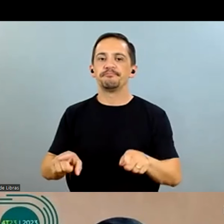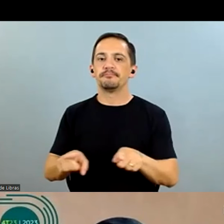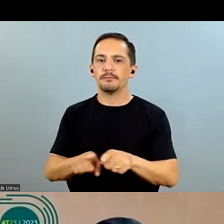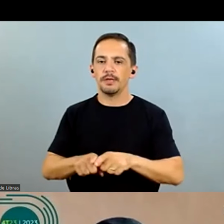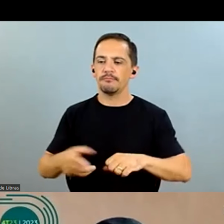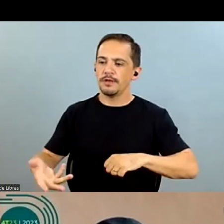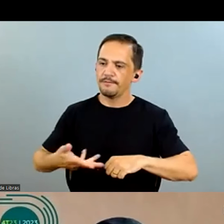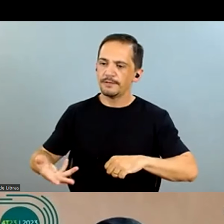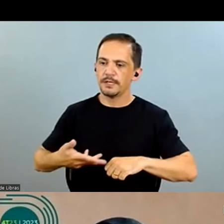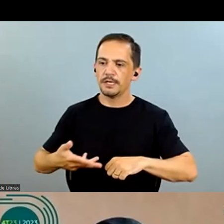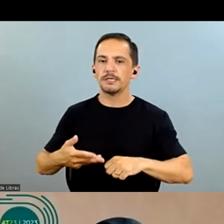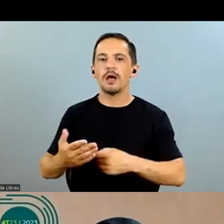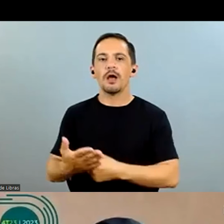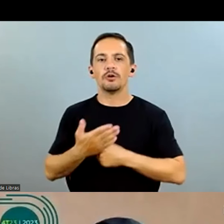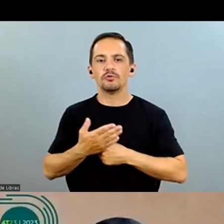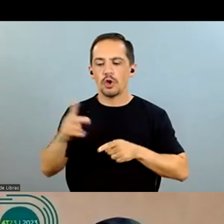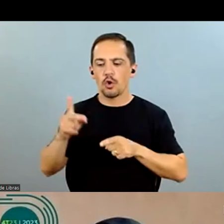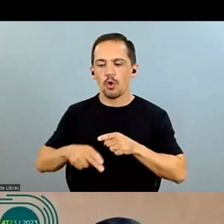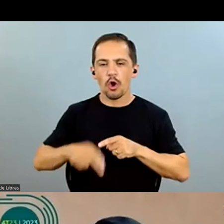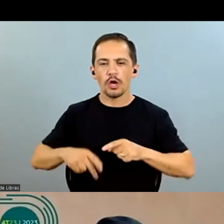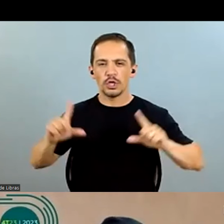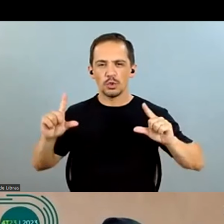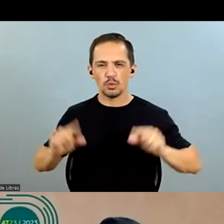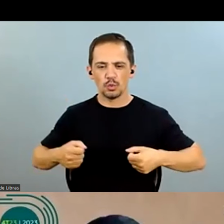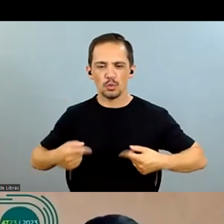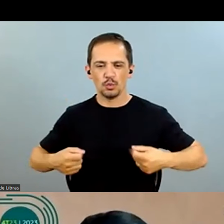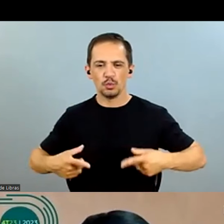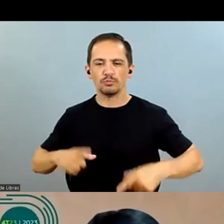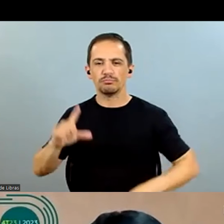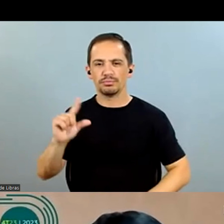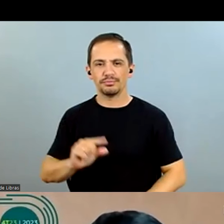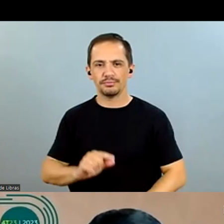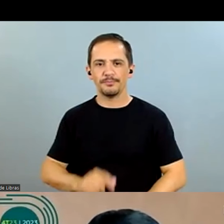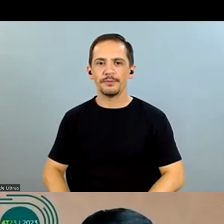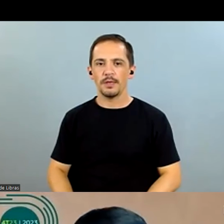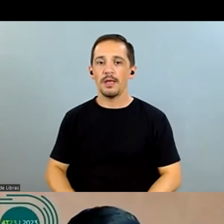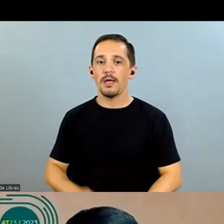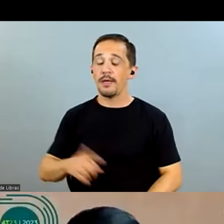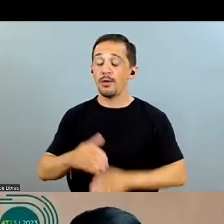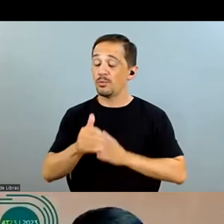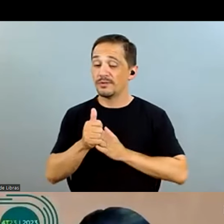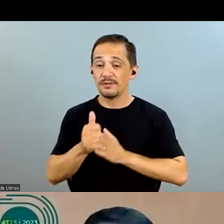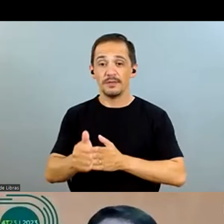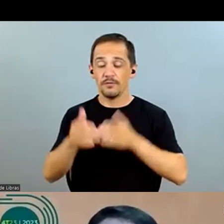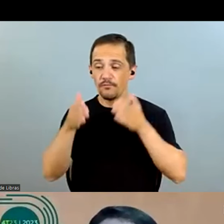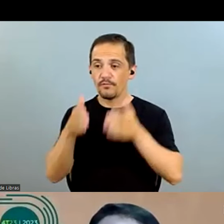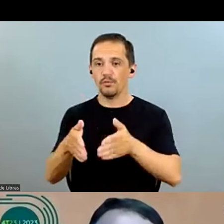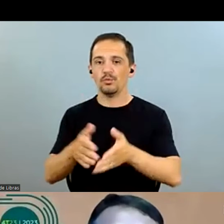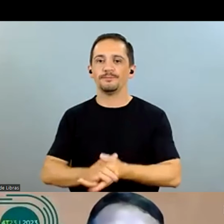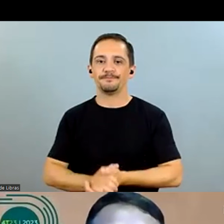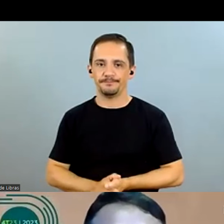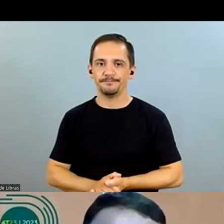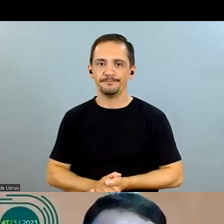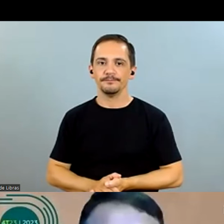custos maior do que se tem hoje né esse sempre é o o o norte aí pros novos investimentos né por isso que essa